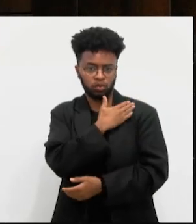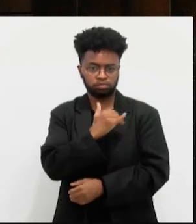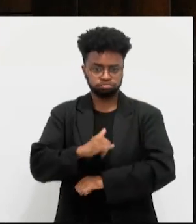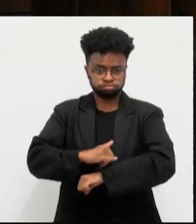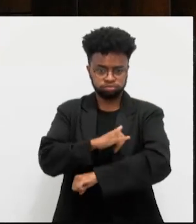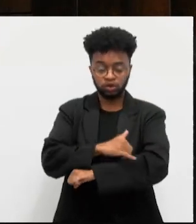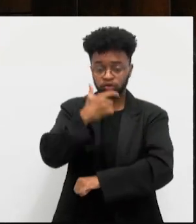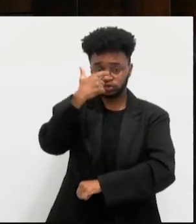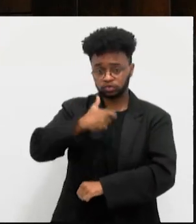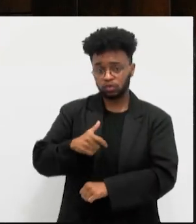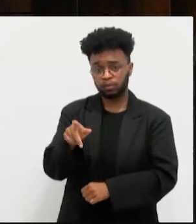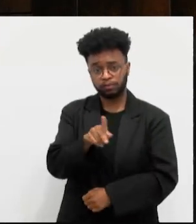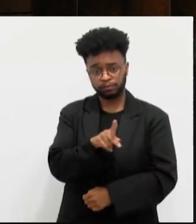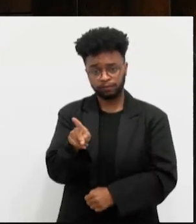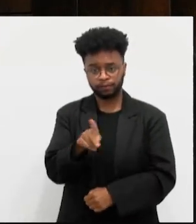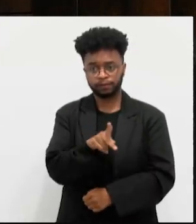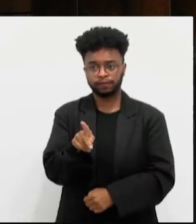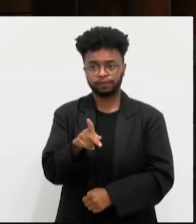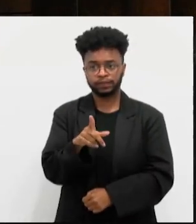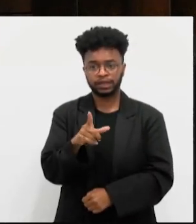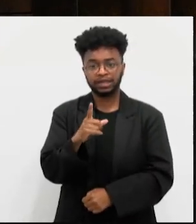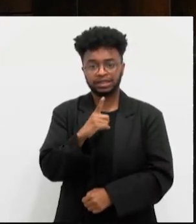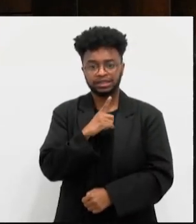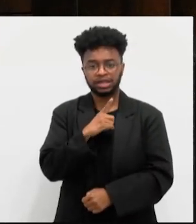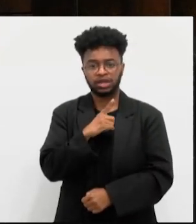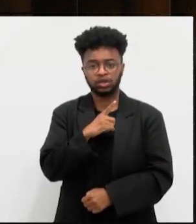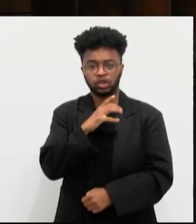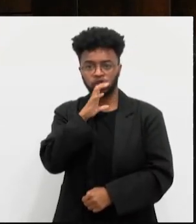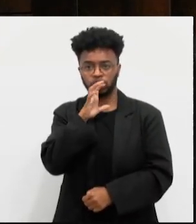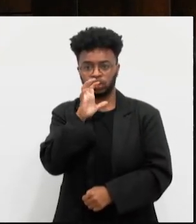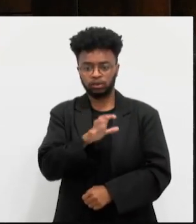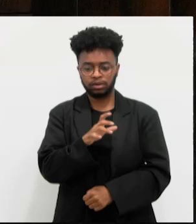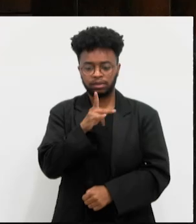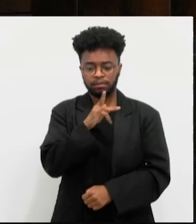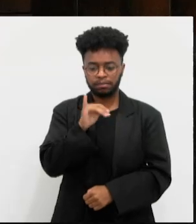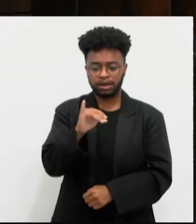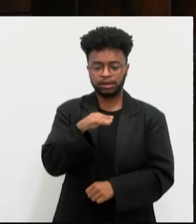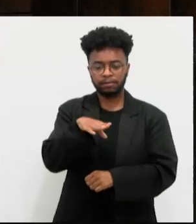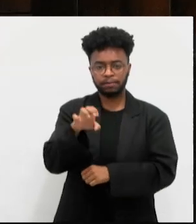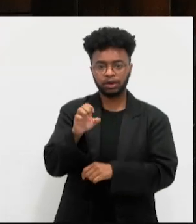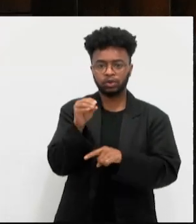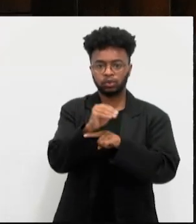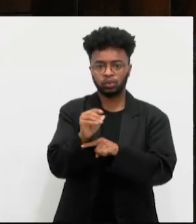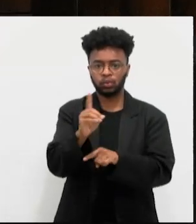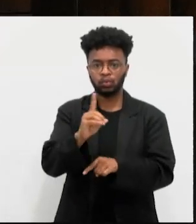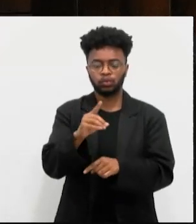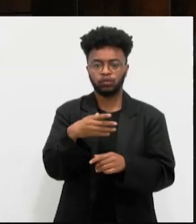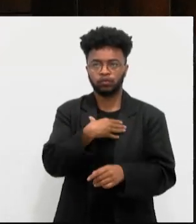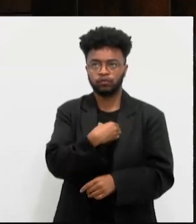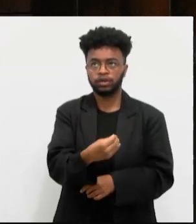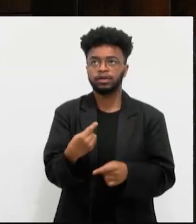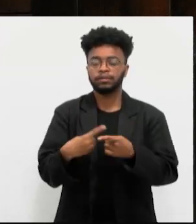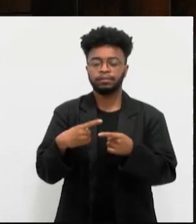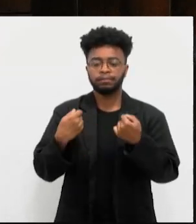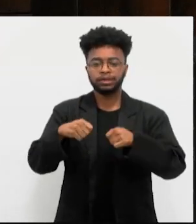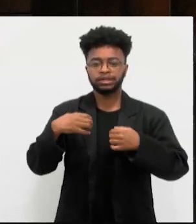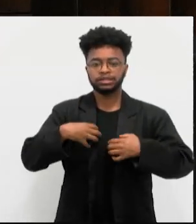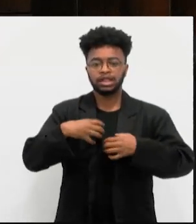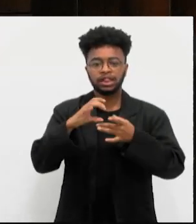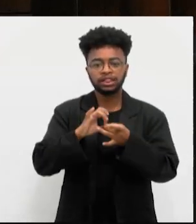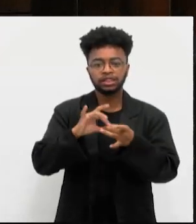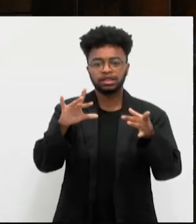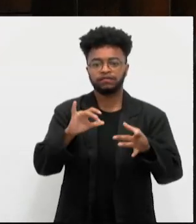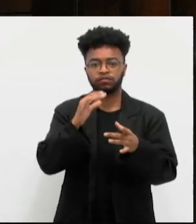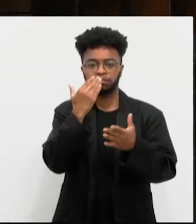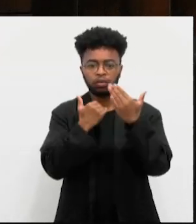tenho simplesmente um ranço de pai e de mãe que não cuida da sua criança porque ele tem que ser livre porque ele quiser comer. Não, ele não